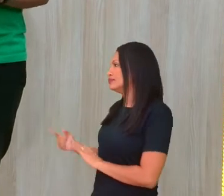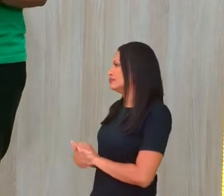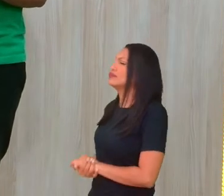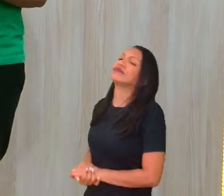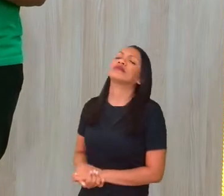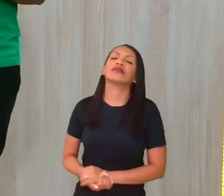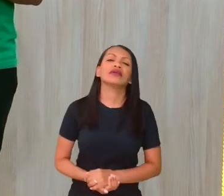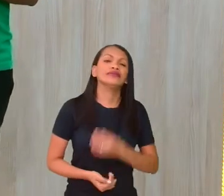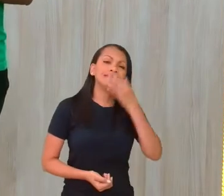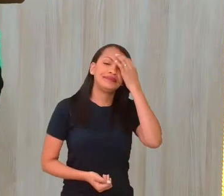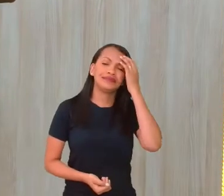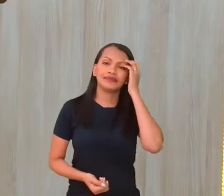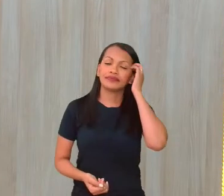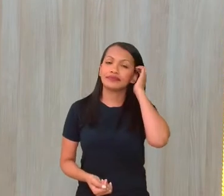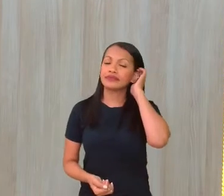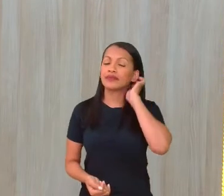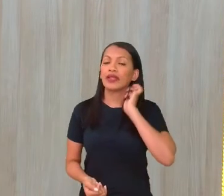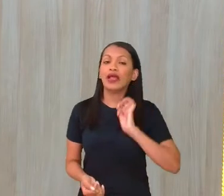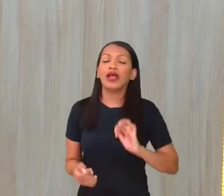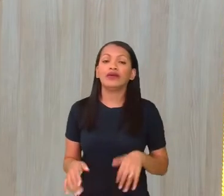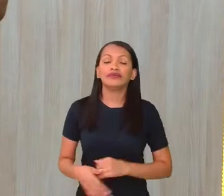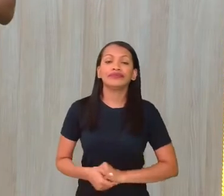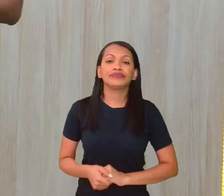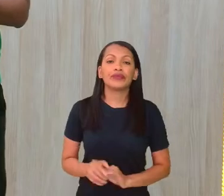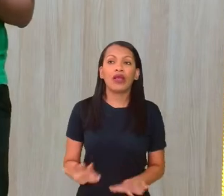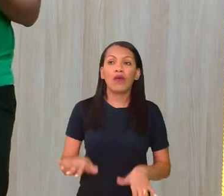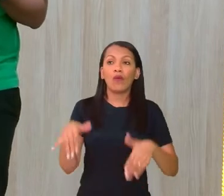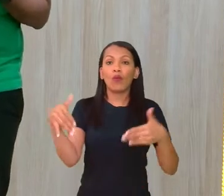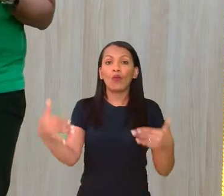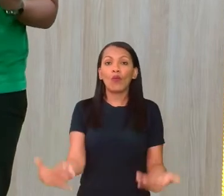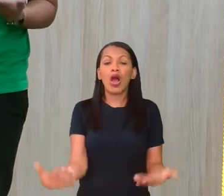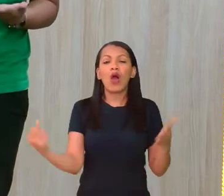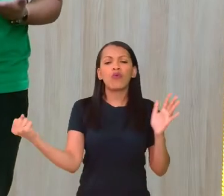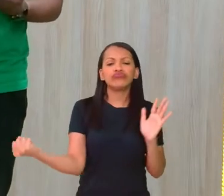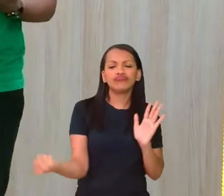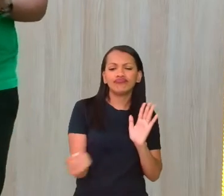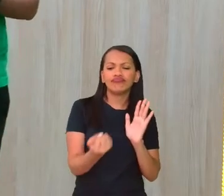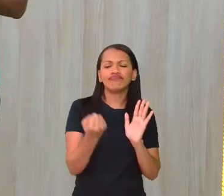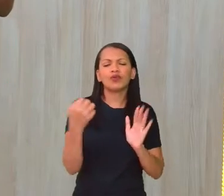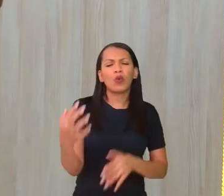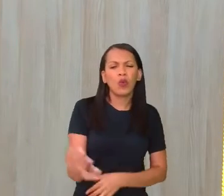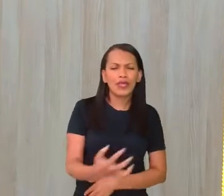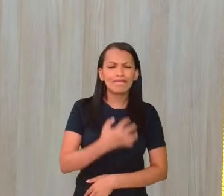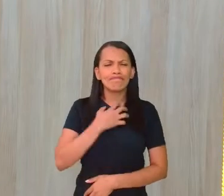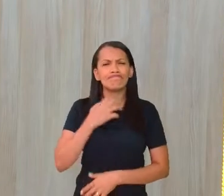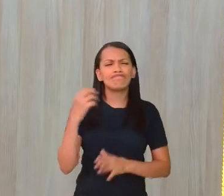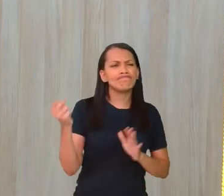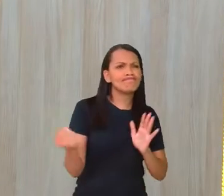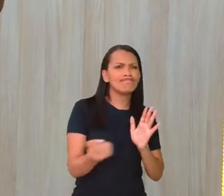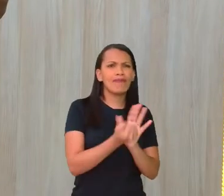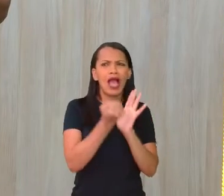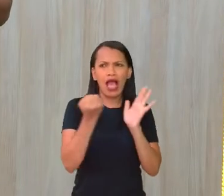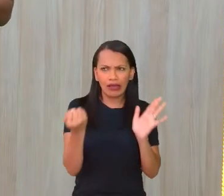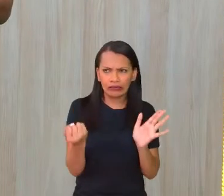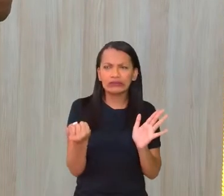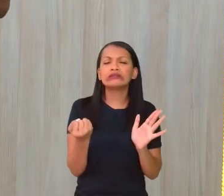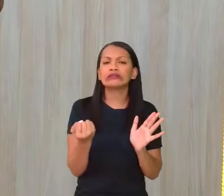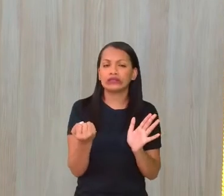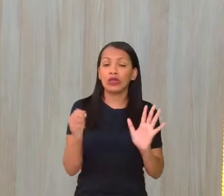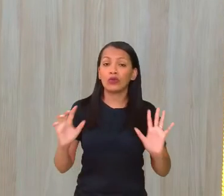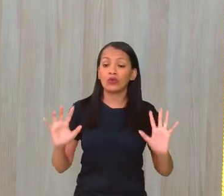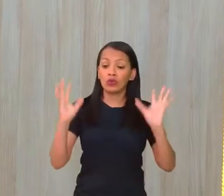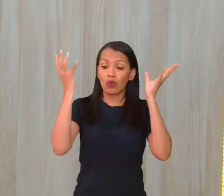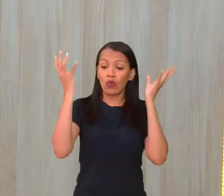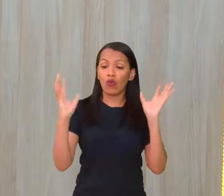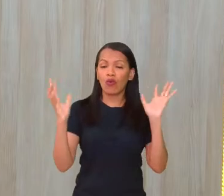impactos dessas mudanças climáticas no Brasil? Então a gente já estudou aqui, né, os biomas brasileiros, né, o